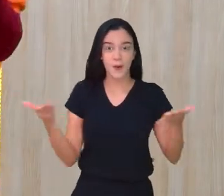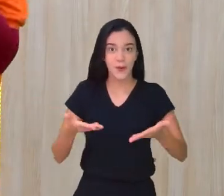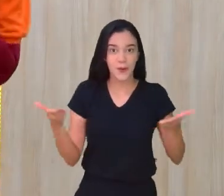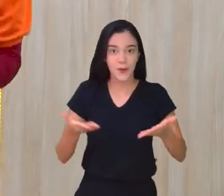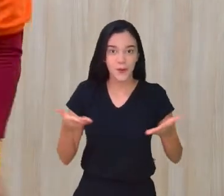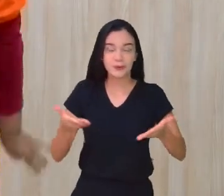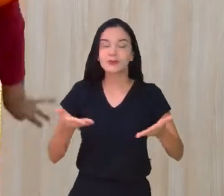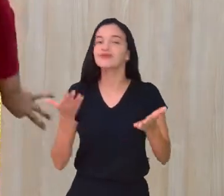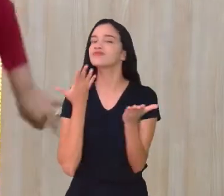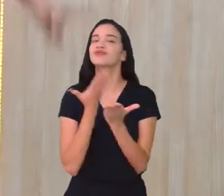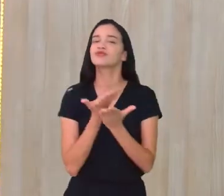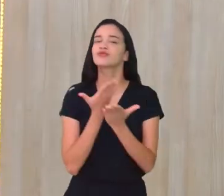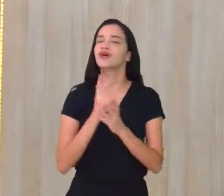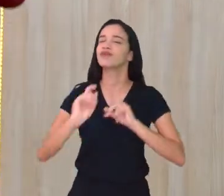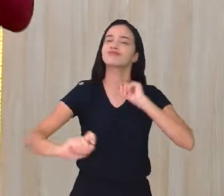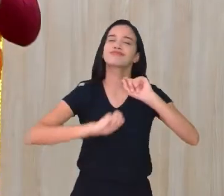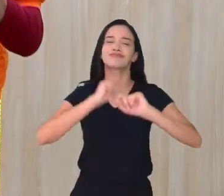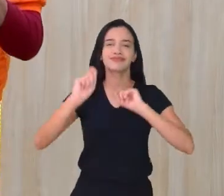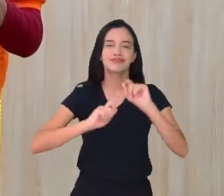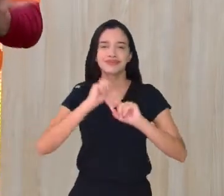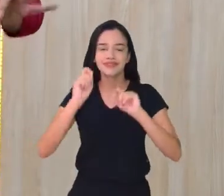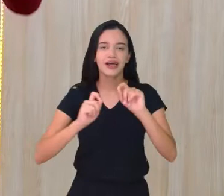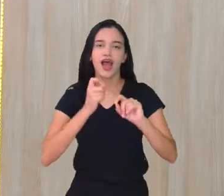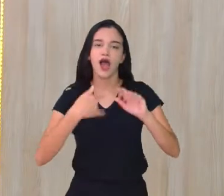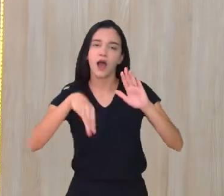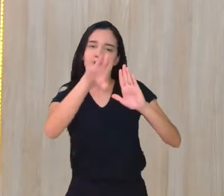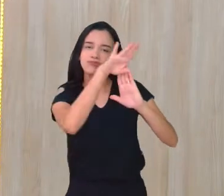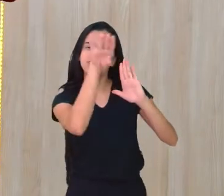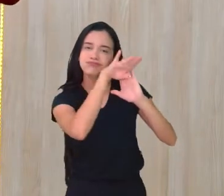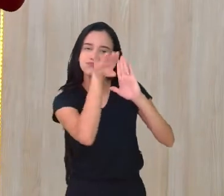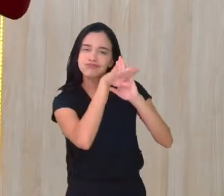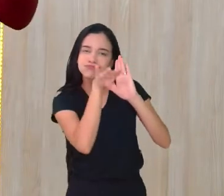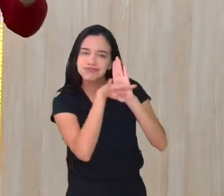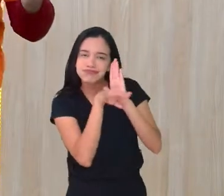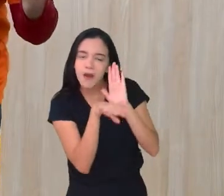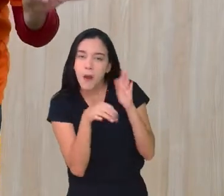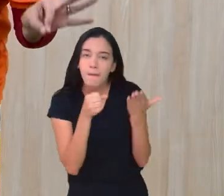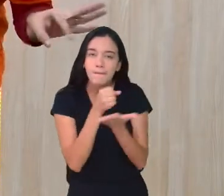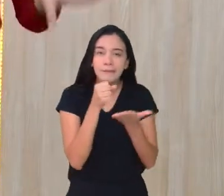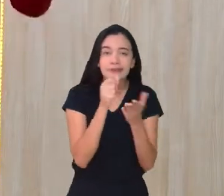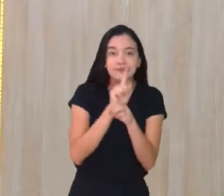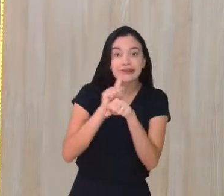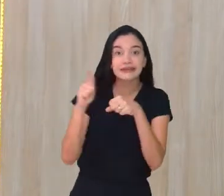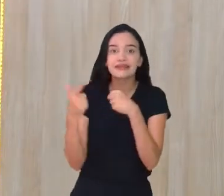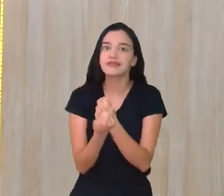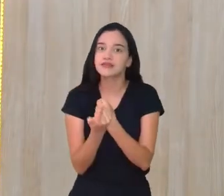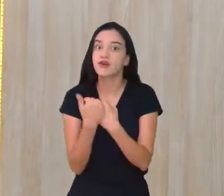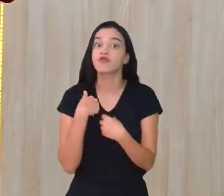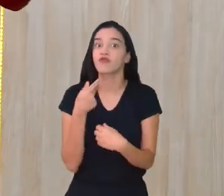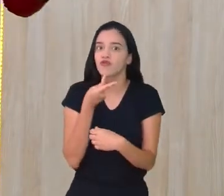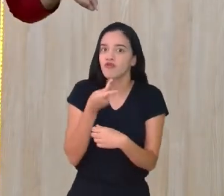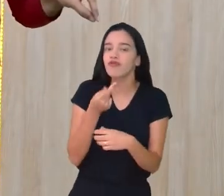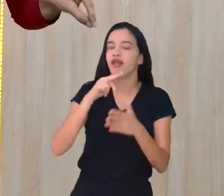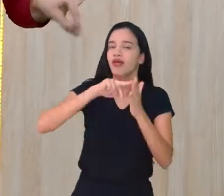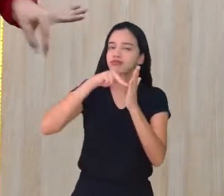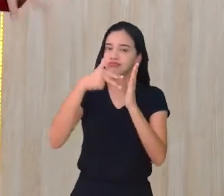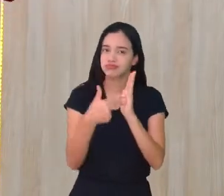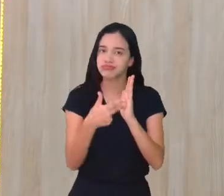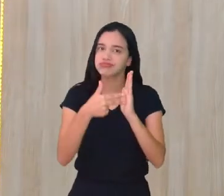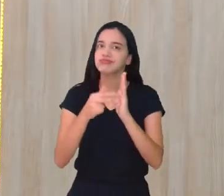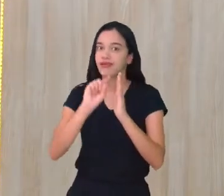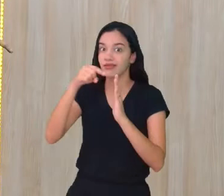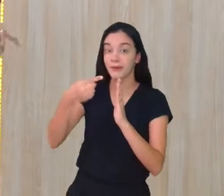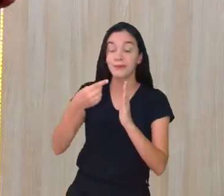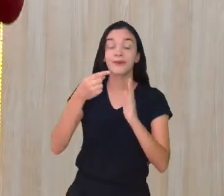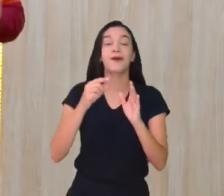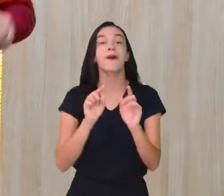vamos trabalhar as categorias basilares da geografia. Já eu digo que significa esse termozinho,